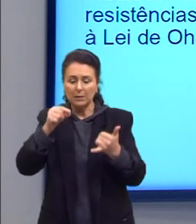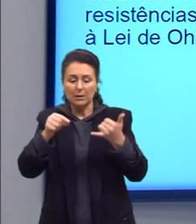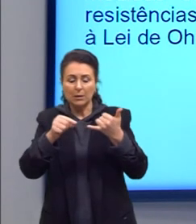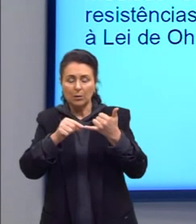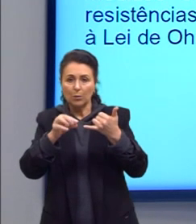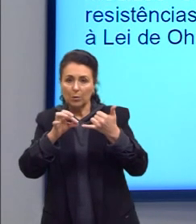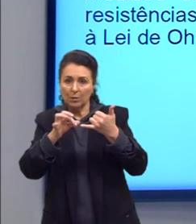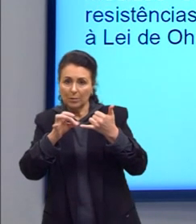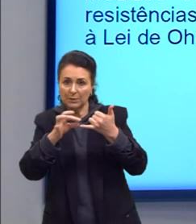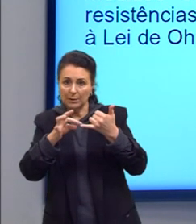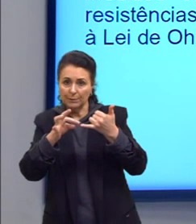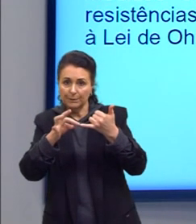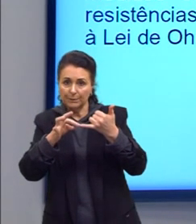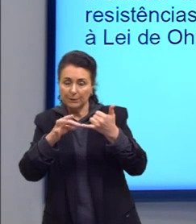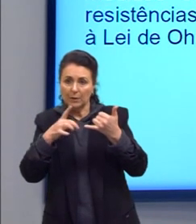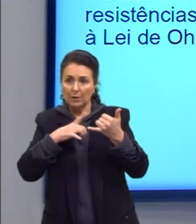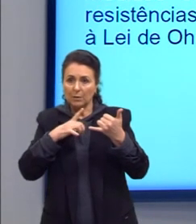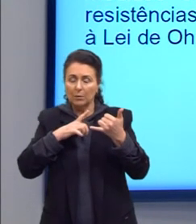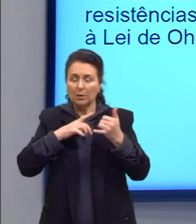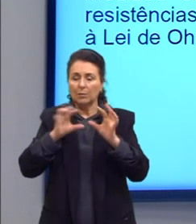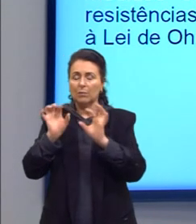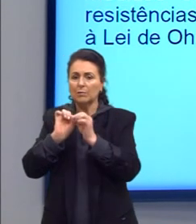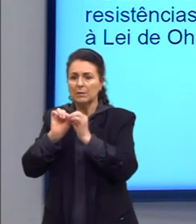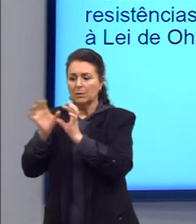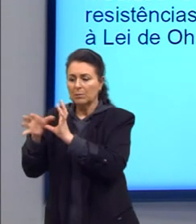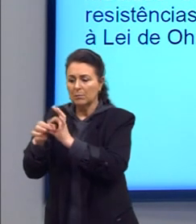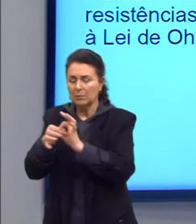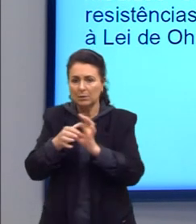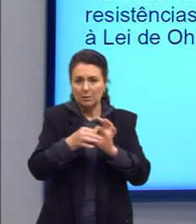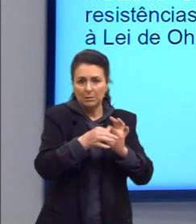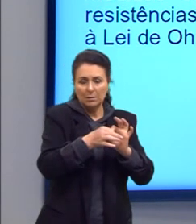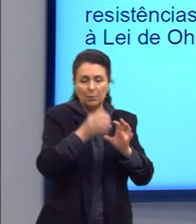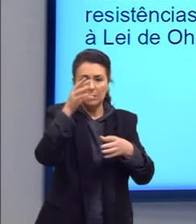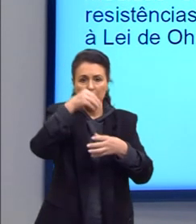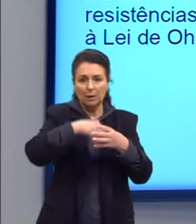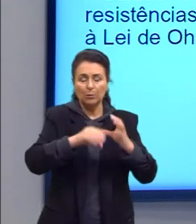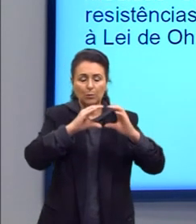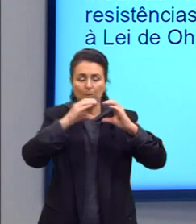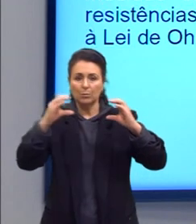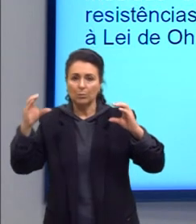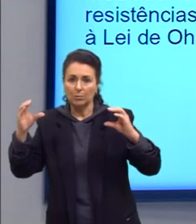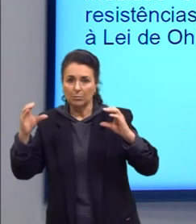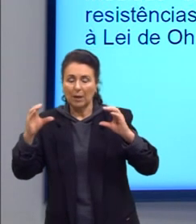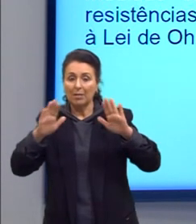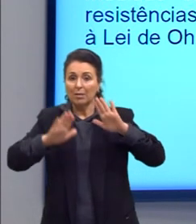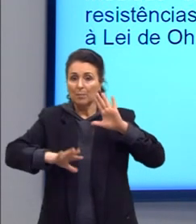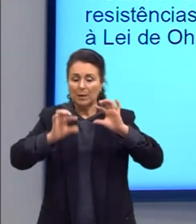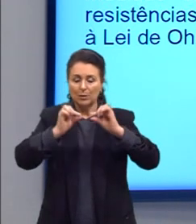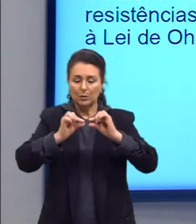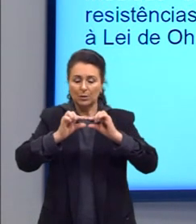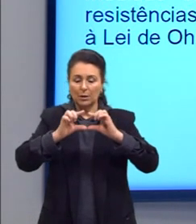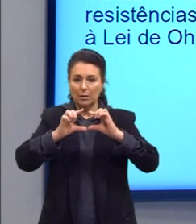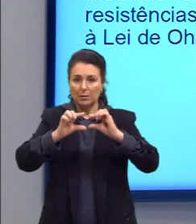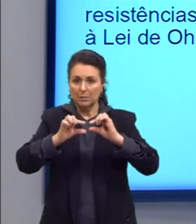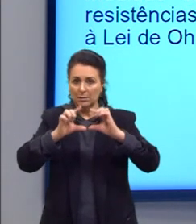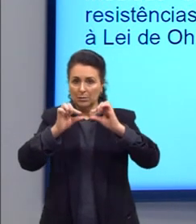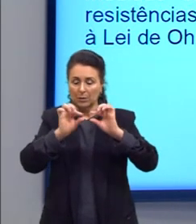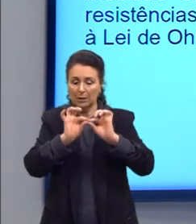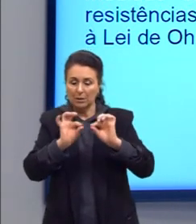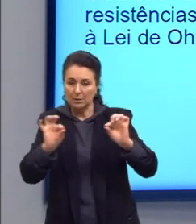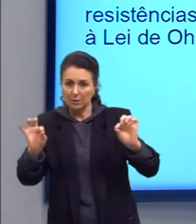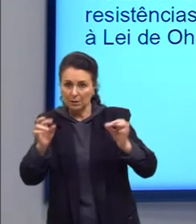são que o neném tá trazendo uma contextualização né do circuito dependendo da espessura do comprimento das unhas